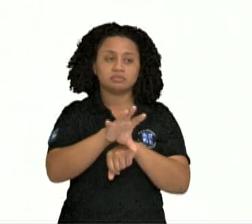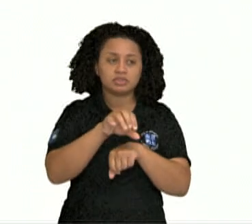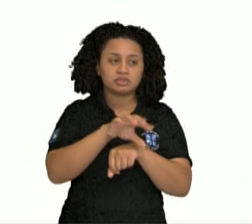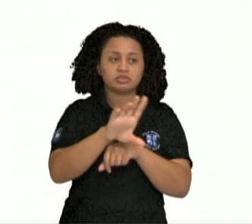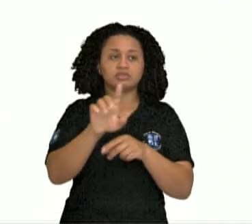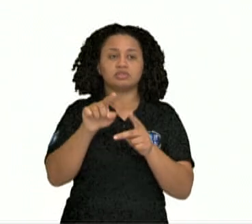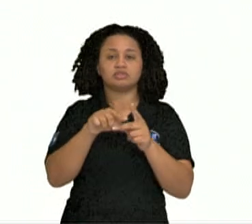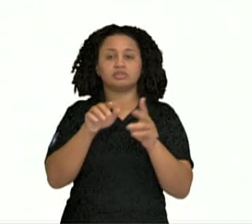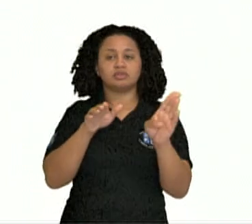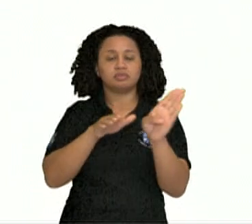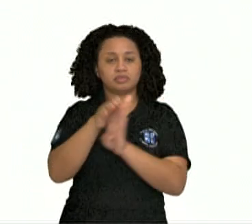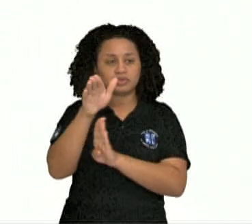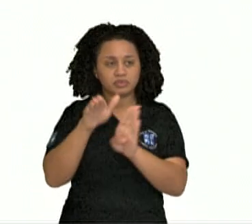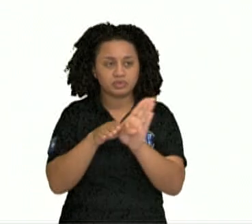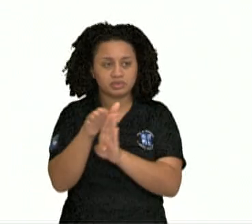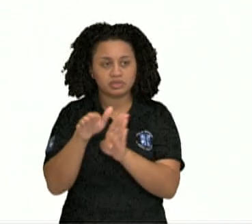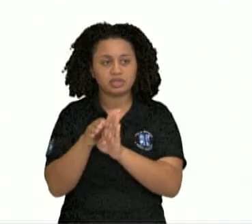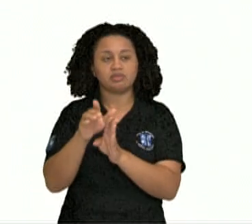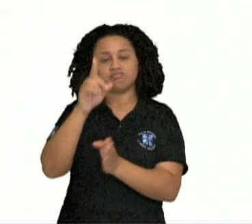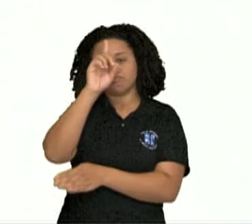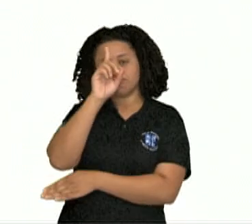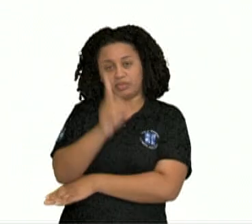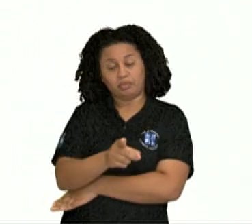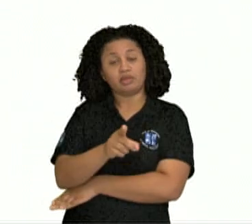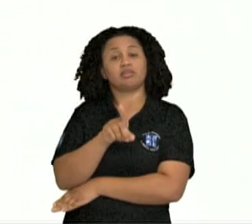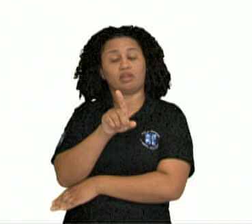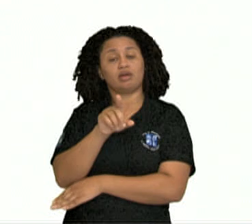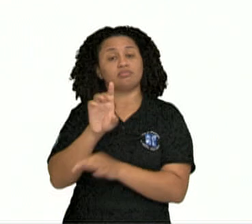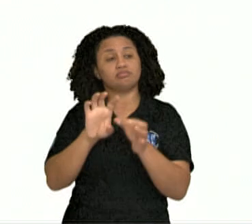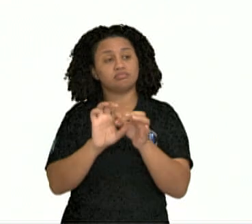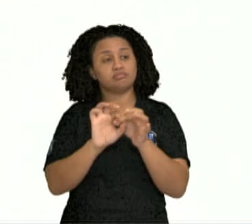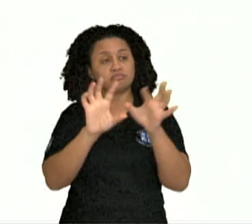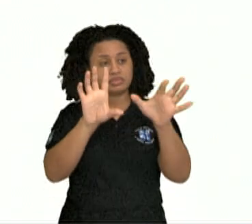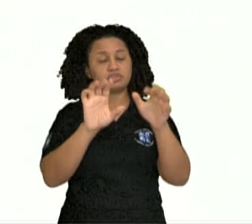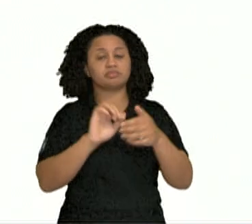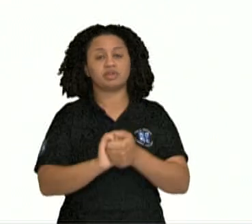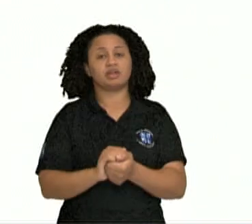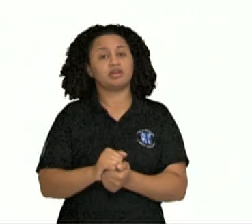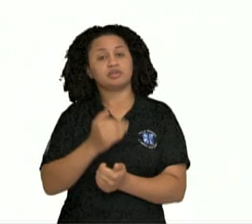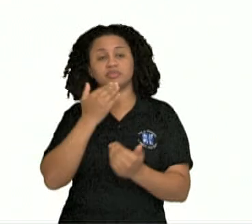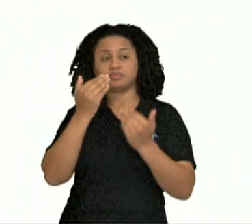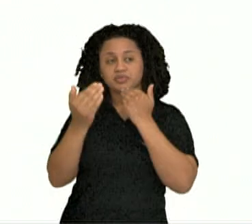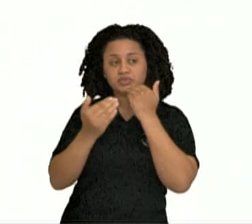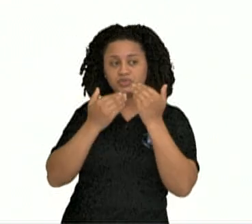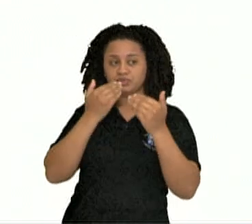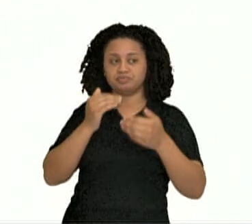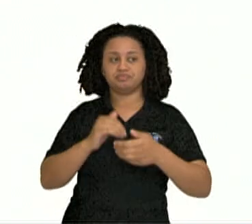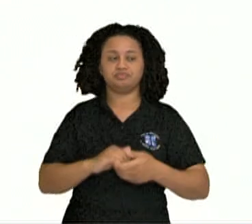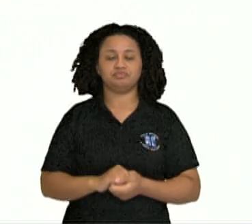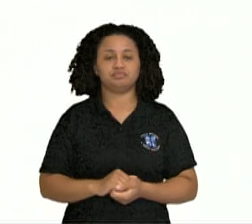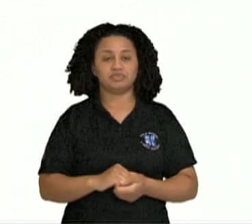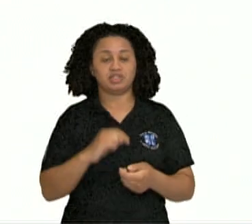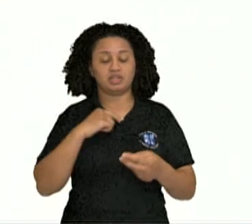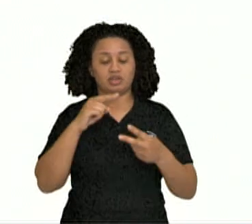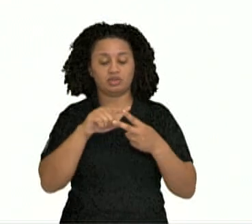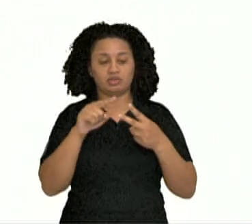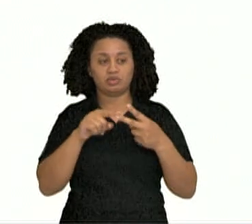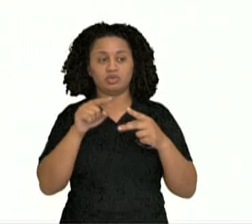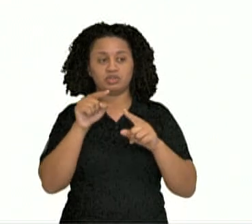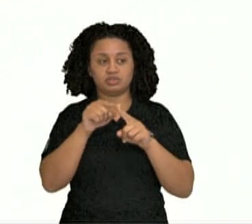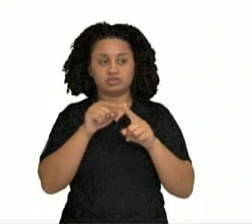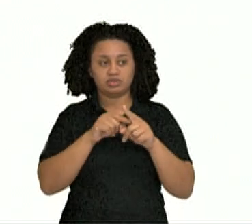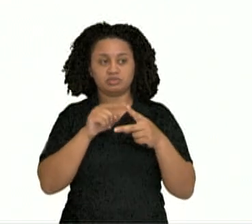imperativo. Imperativo afirmativo, temos o exemplo aí, abre esta ventana, essa